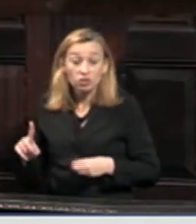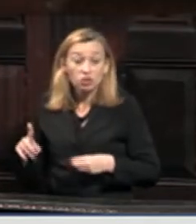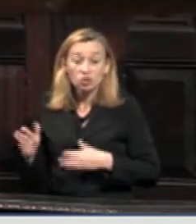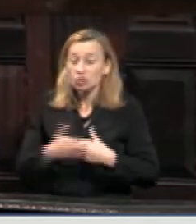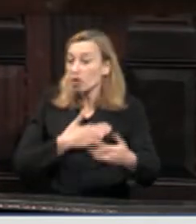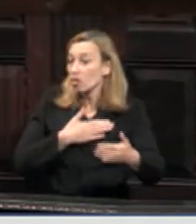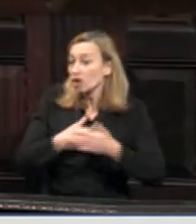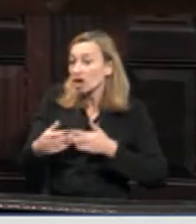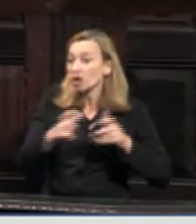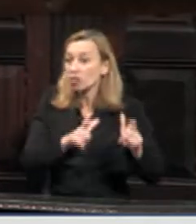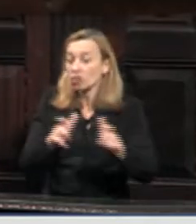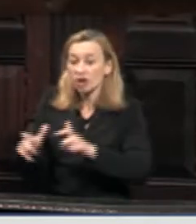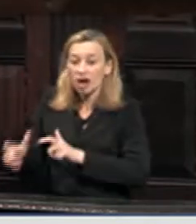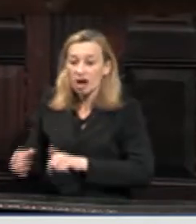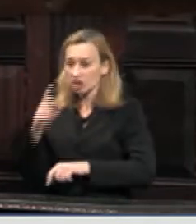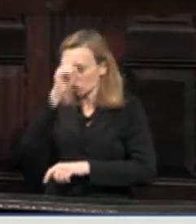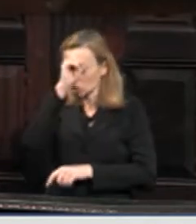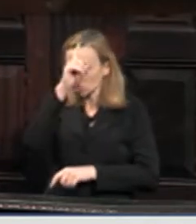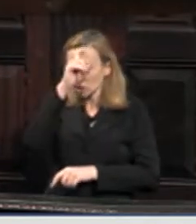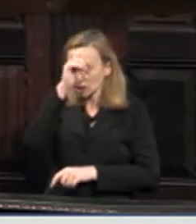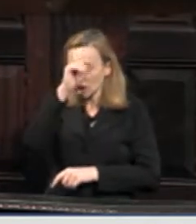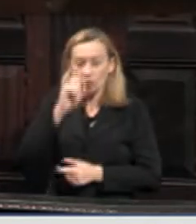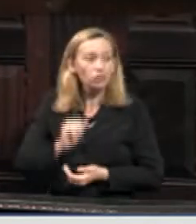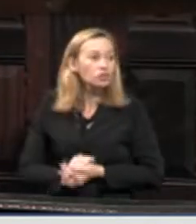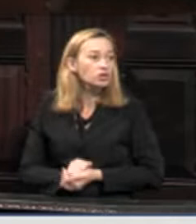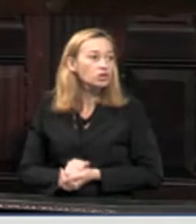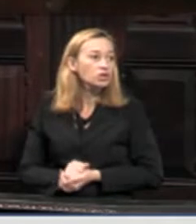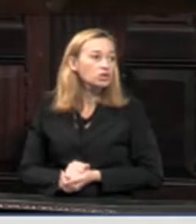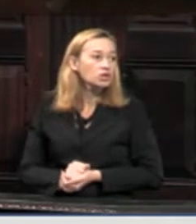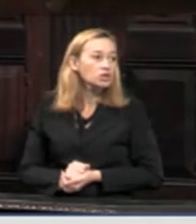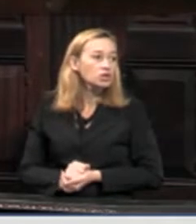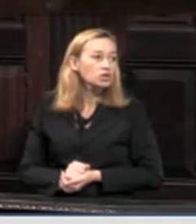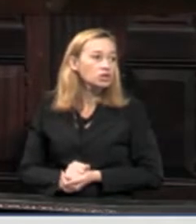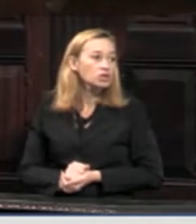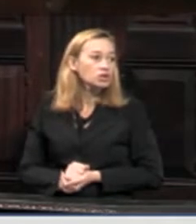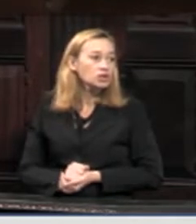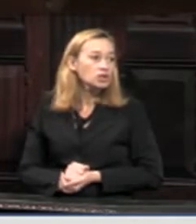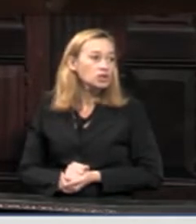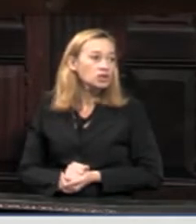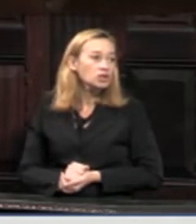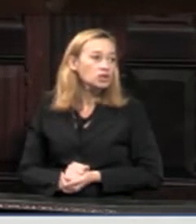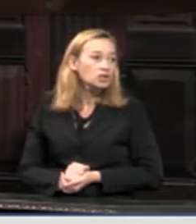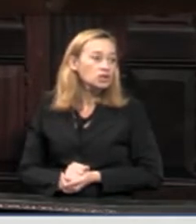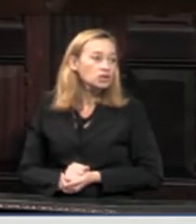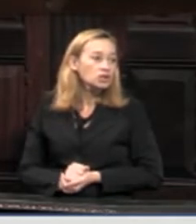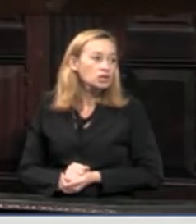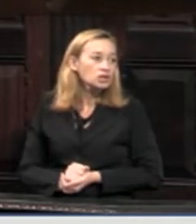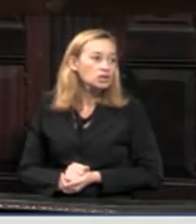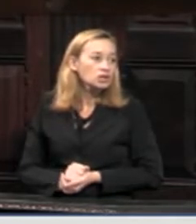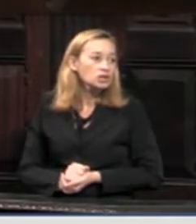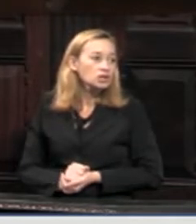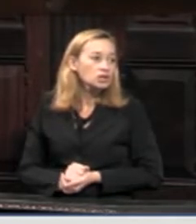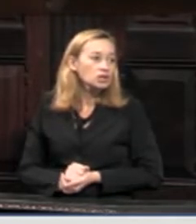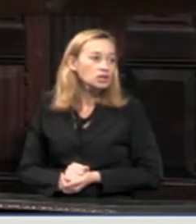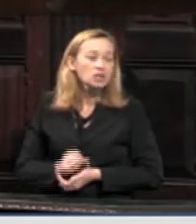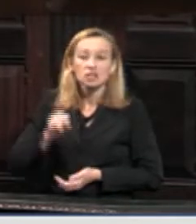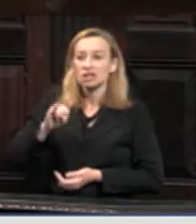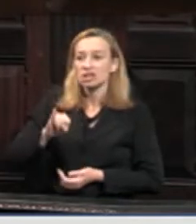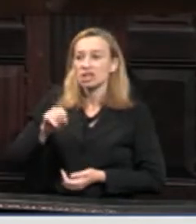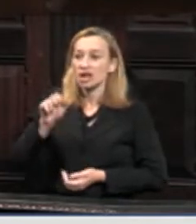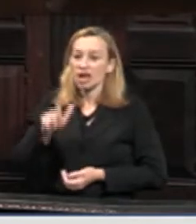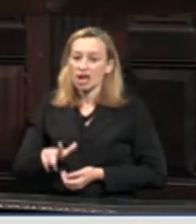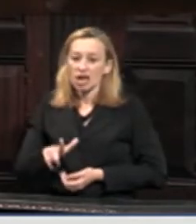unidade hospitalar, independente do sistema de regulação, na prática,